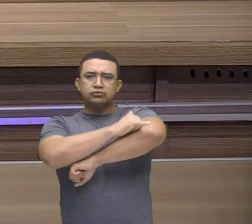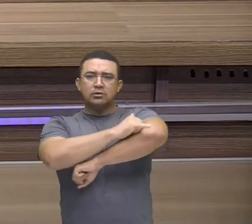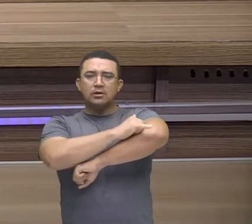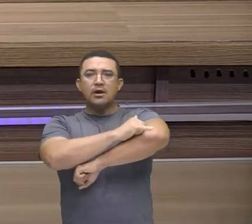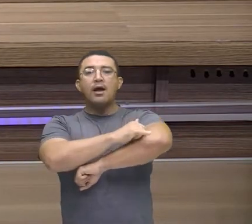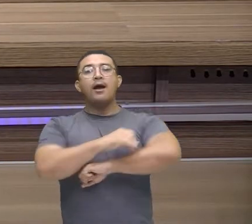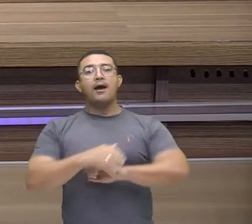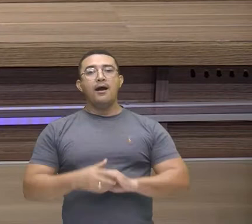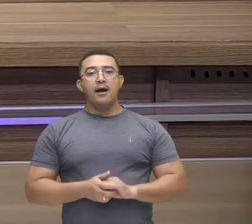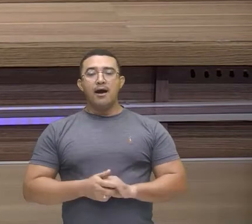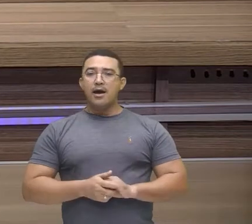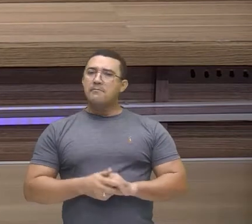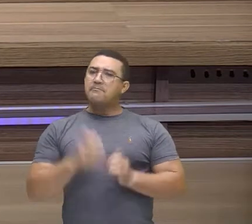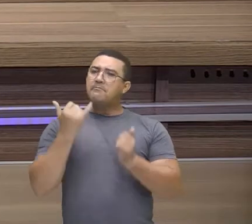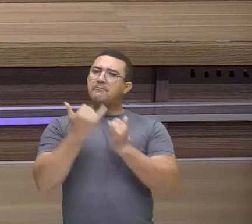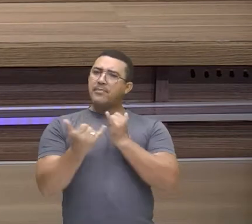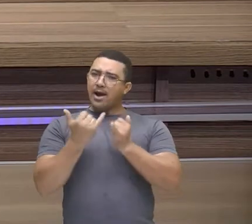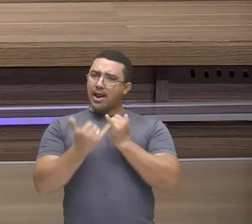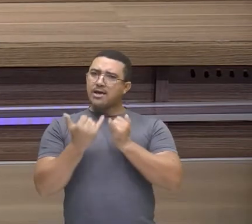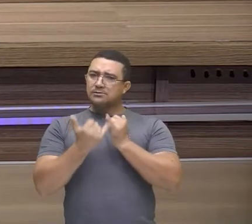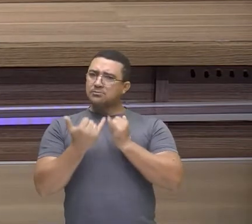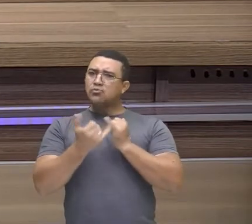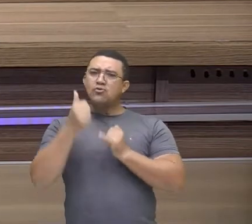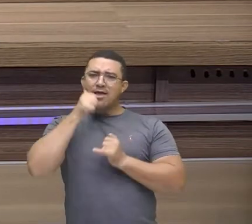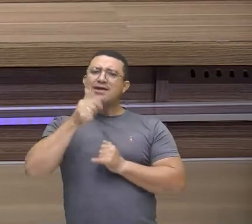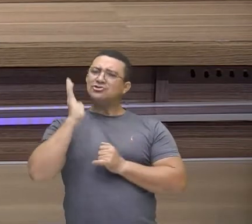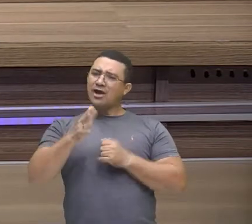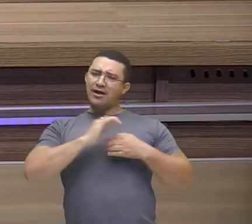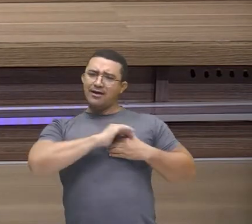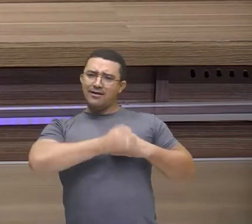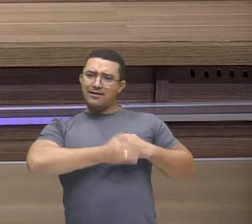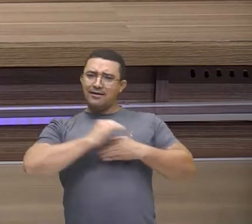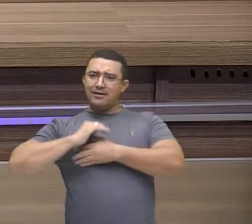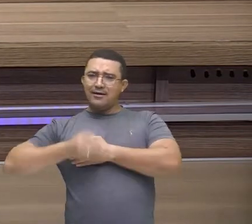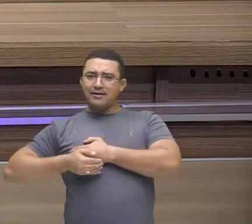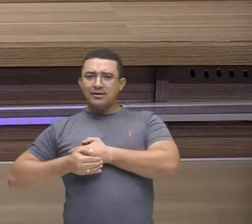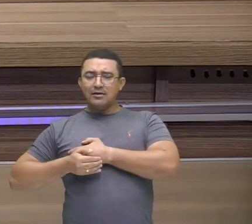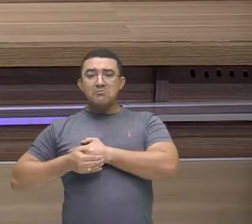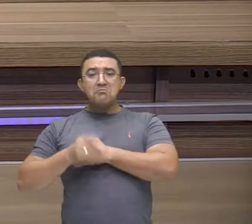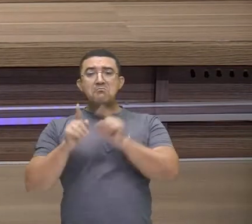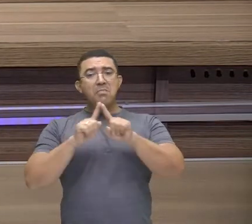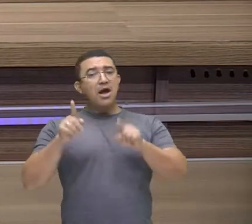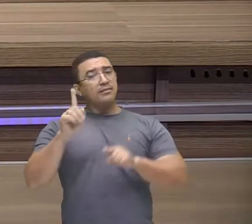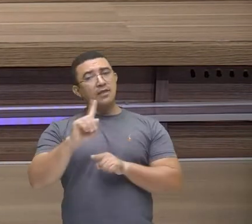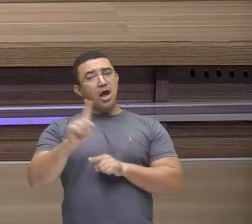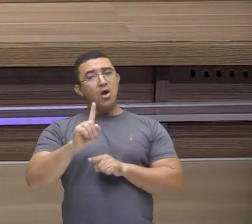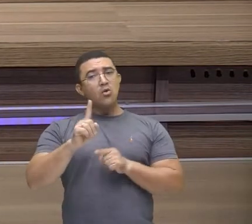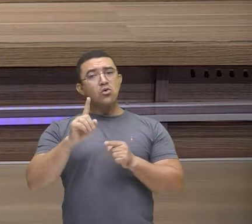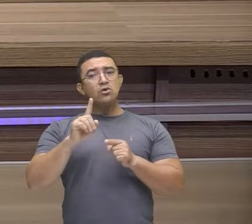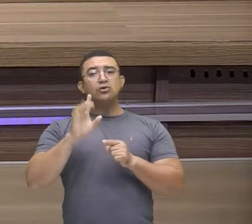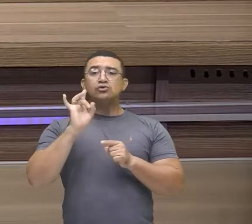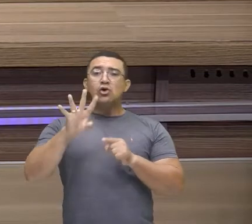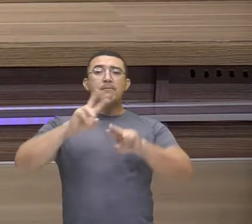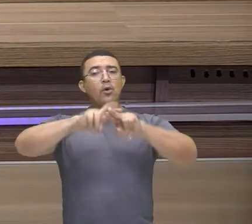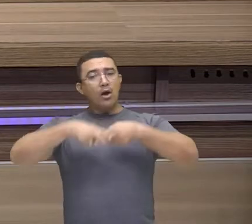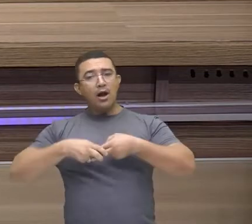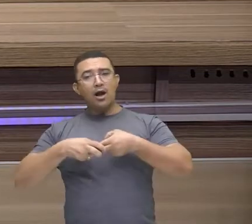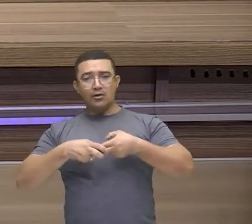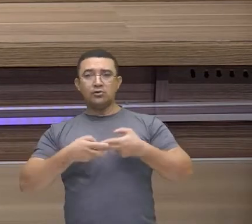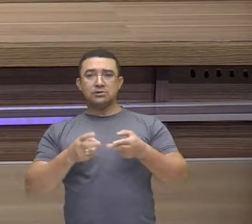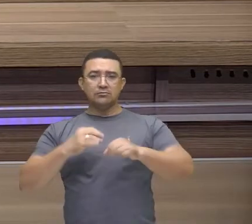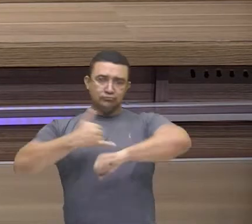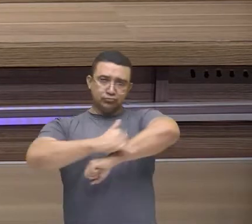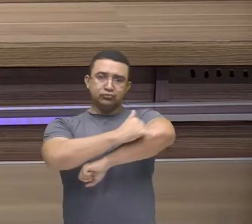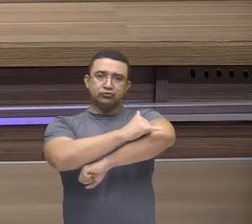e dá a impressão que elas já estão com peito, e aí na menina a gente chama de seio. E às vezes vão no consultório, ela está lá com